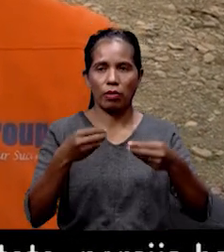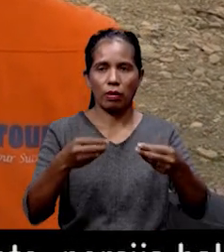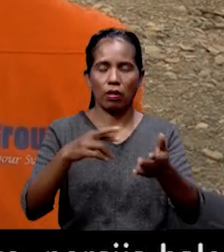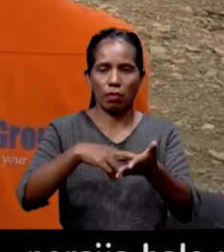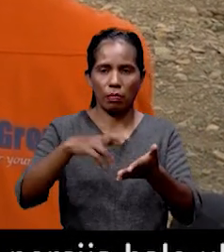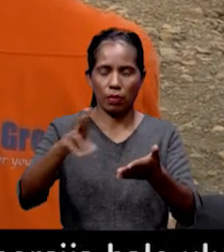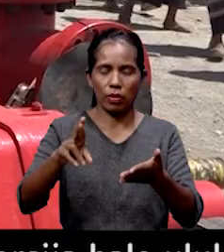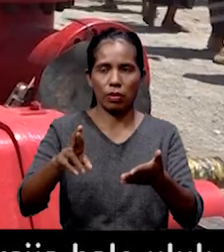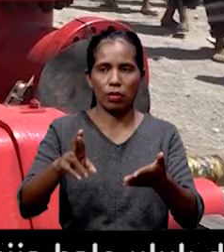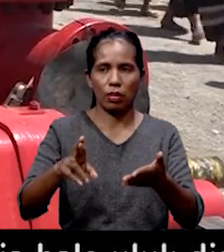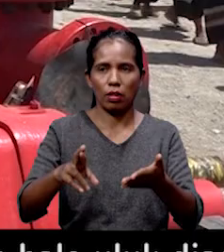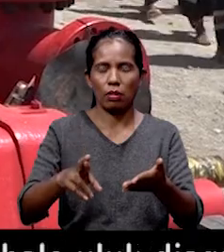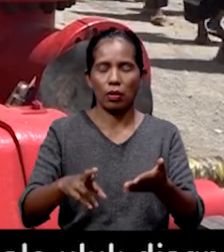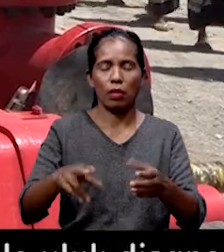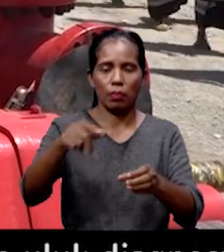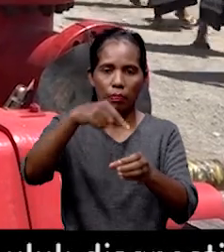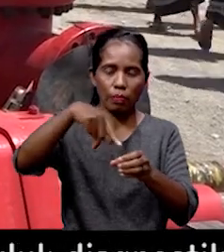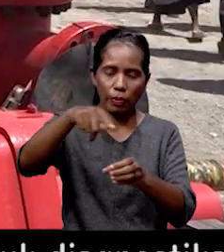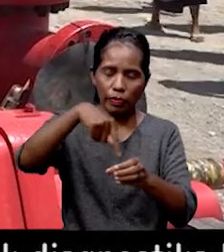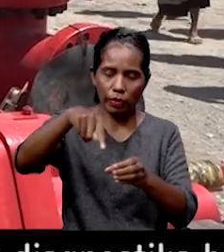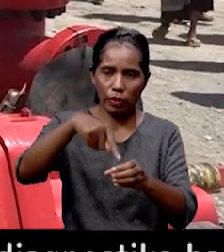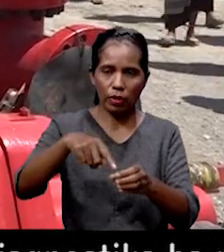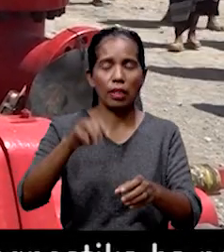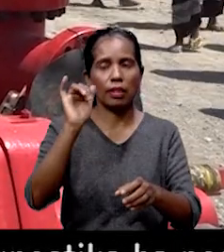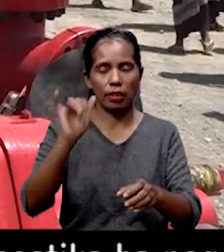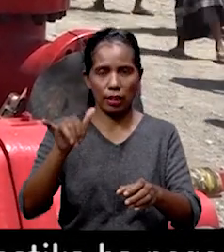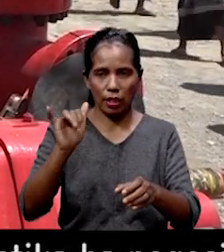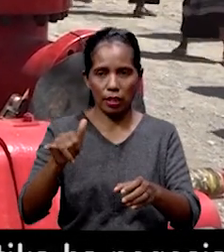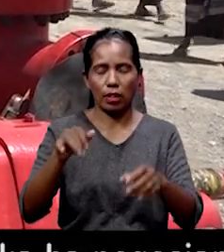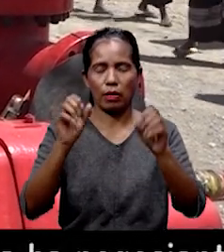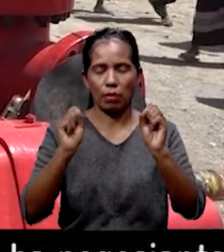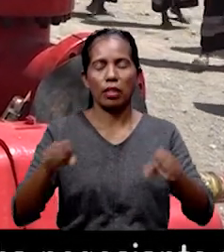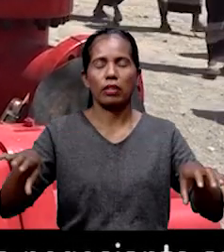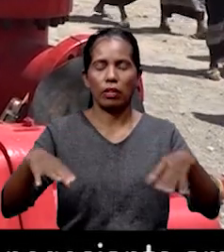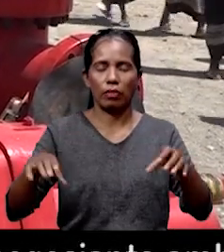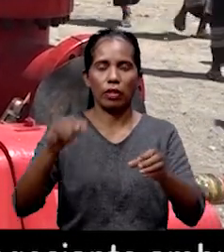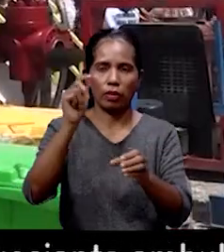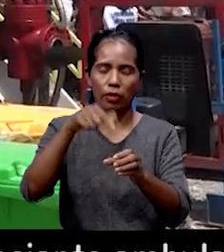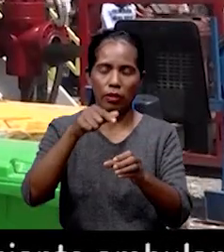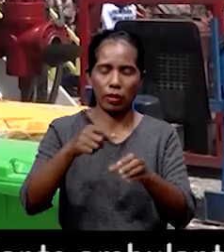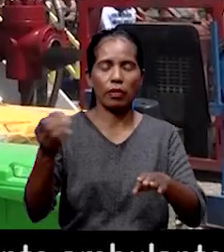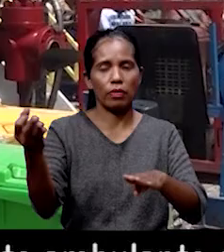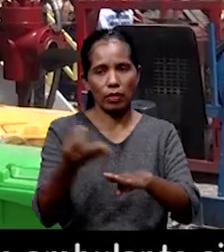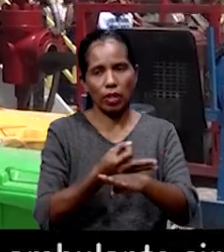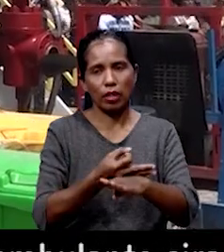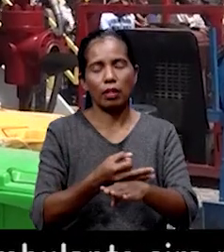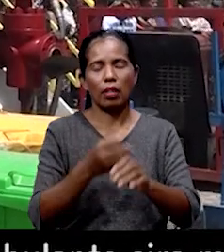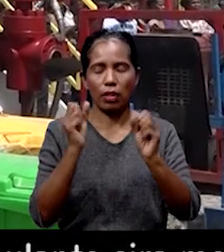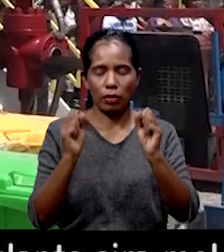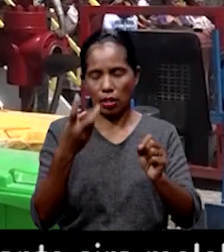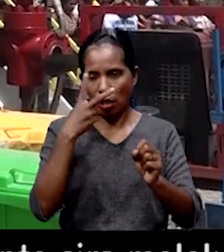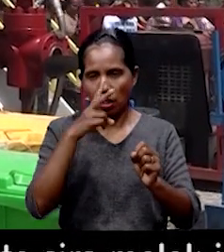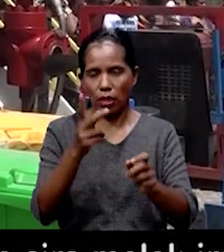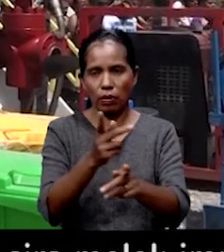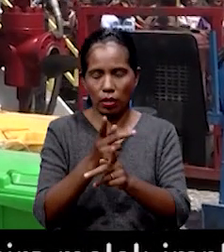aprovação ba perfuração, nomos aceitação ba provisional ba ia safety case documento ida nebe maka hodi hare di